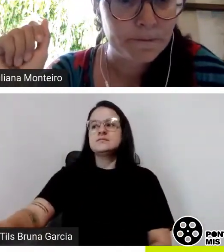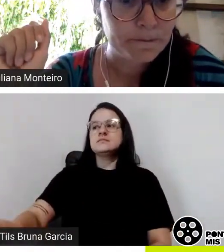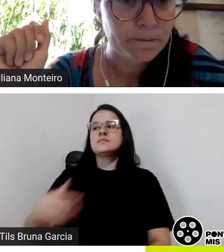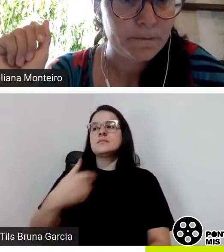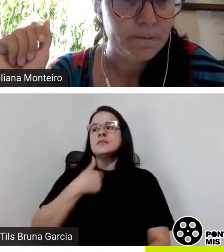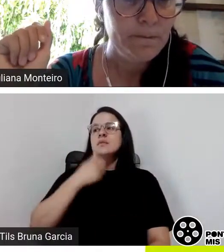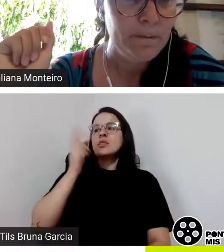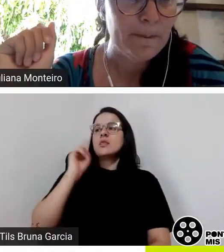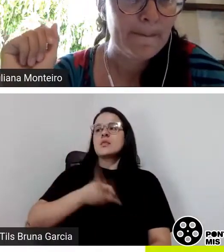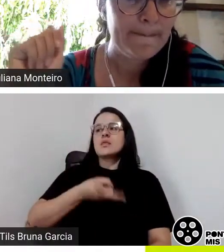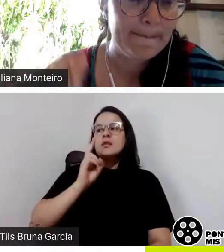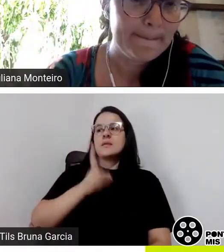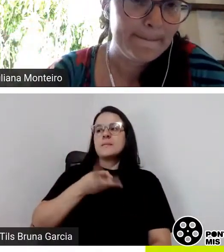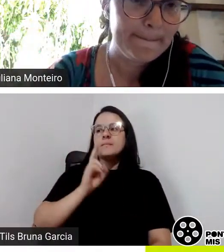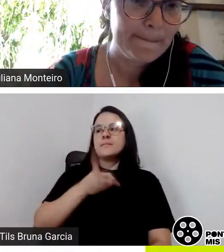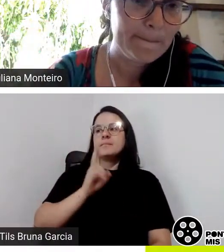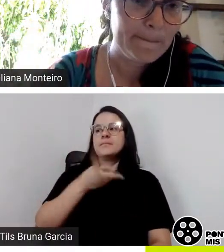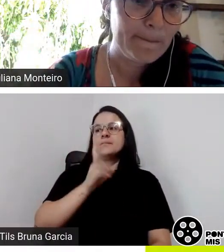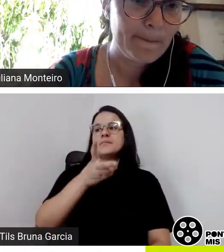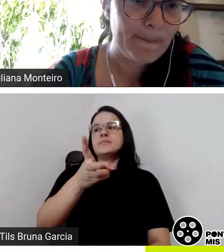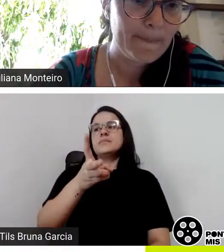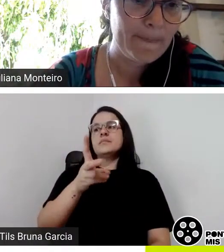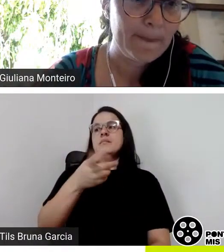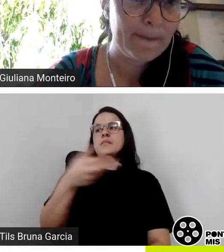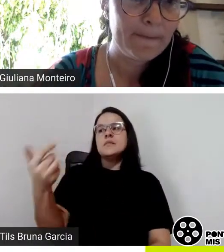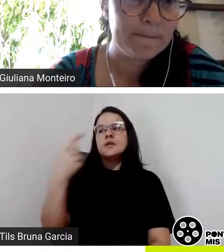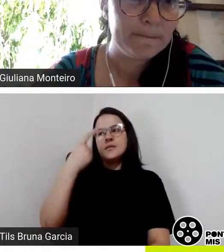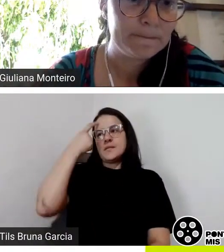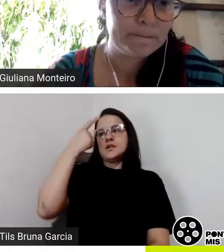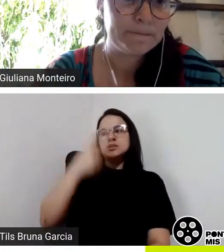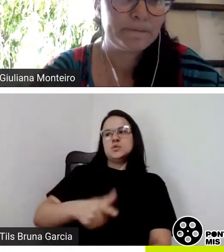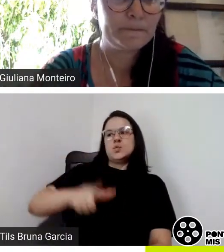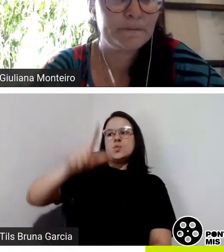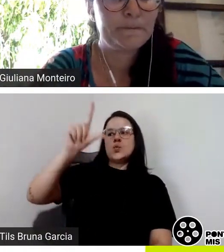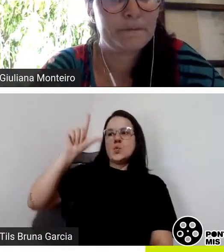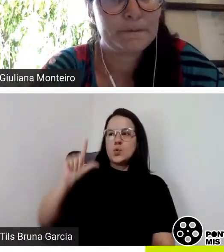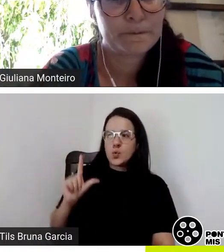sempre nisso. É uma premissa que é, na verdade, uma premissa